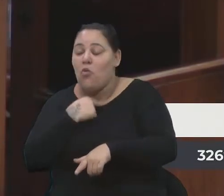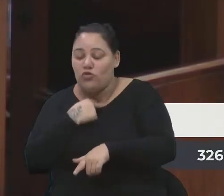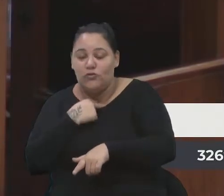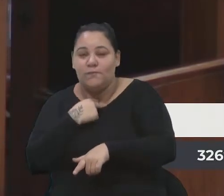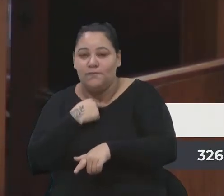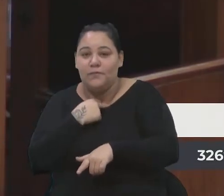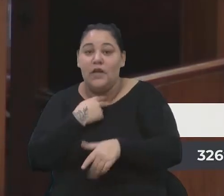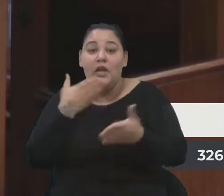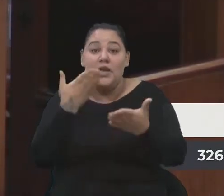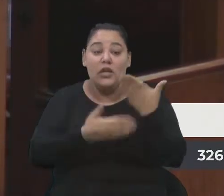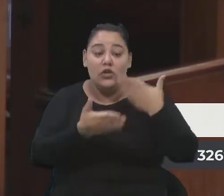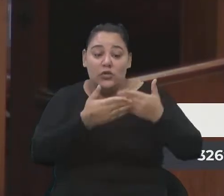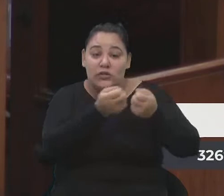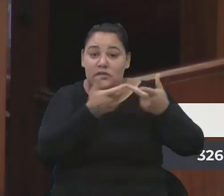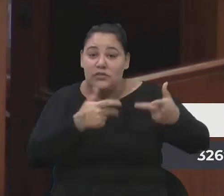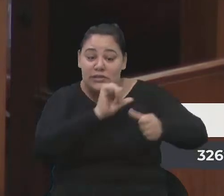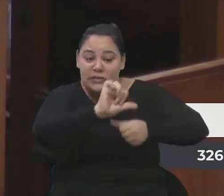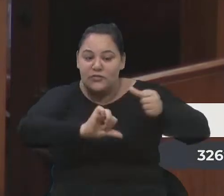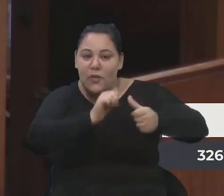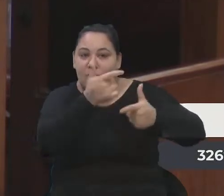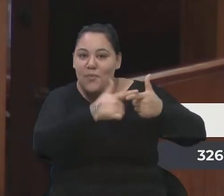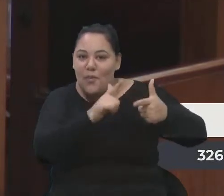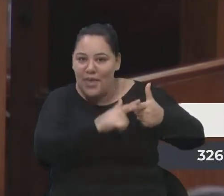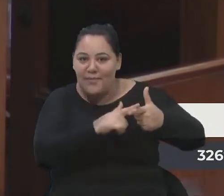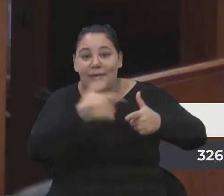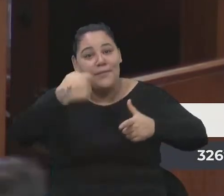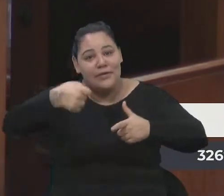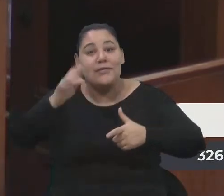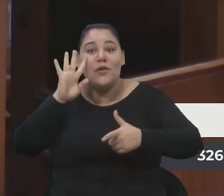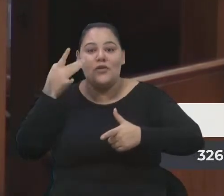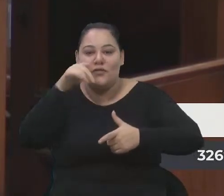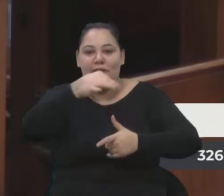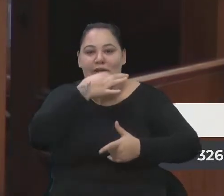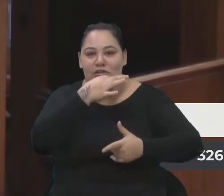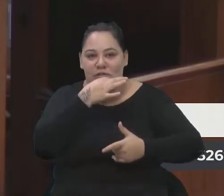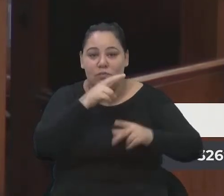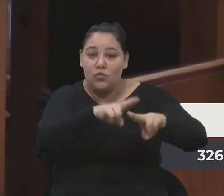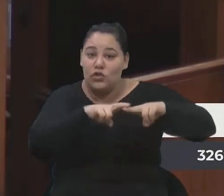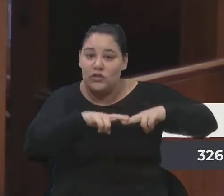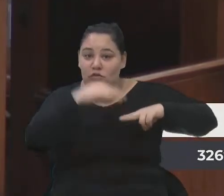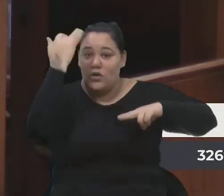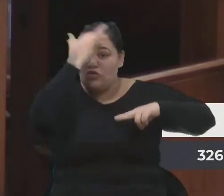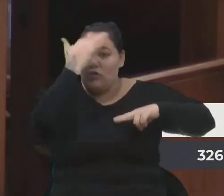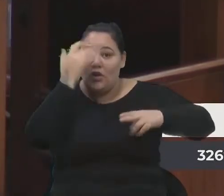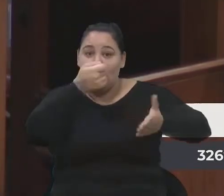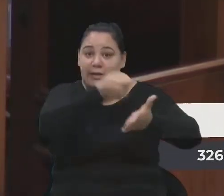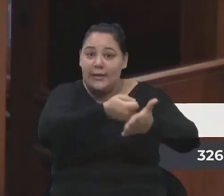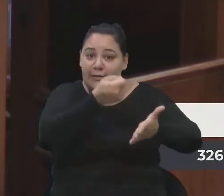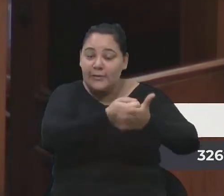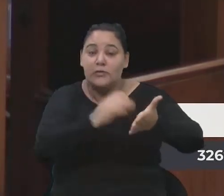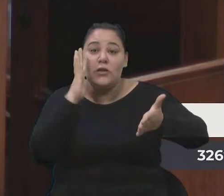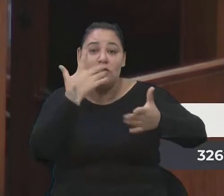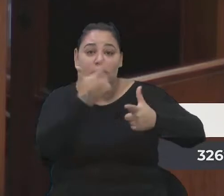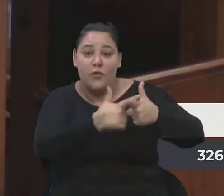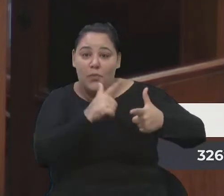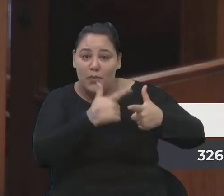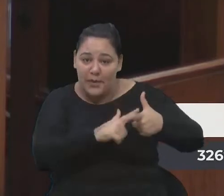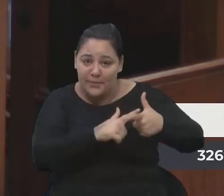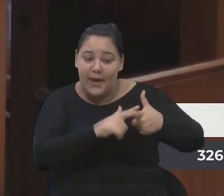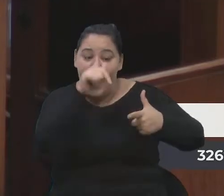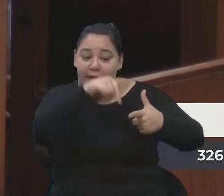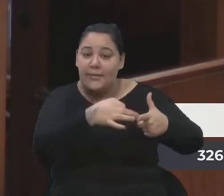nossa cidade. E é por isso que esse vereador está aqui e trabalha nessa casa, para trazer soluções para a nossa